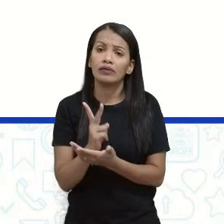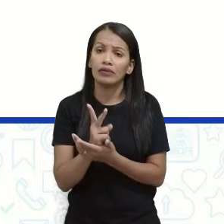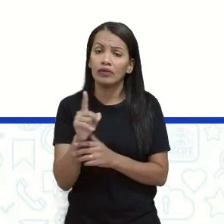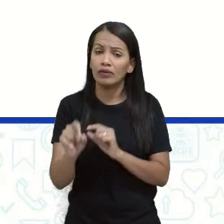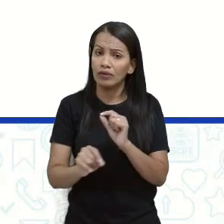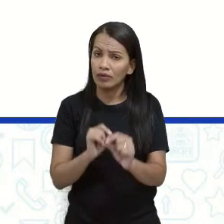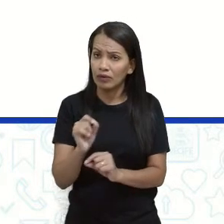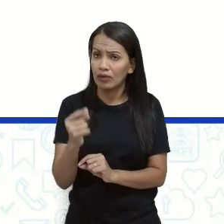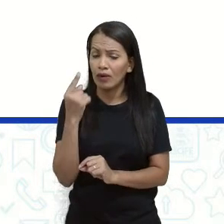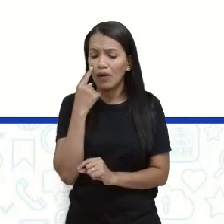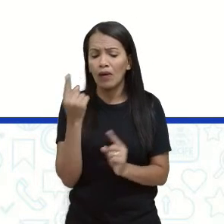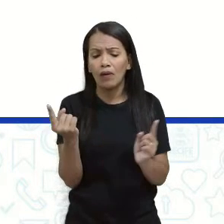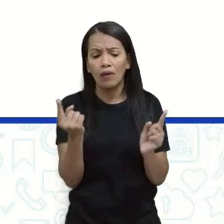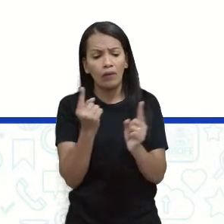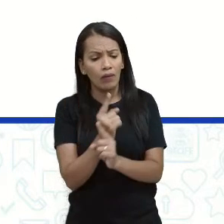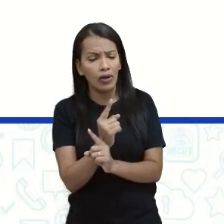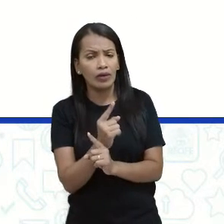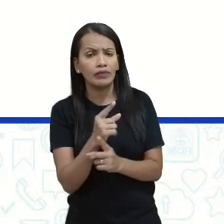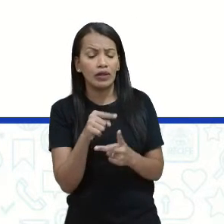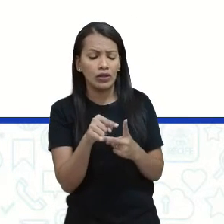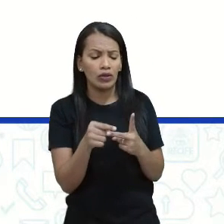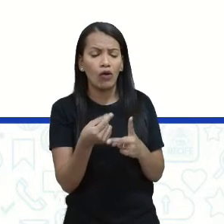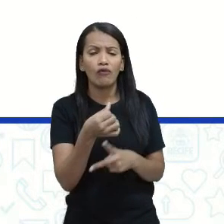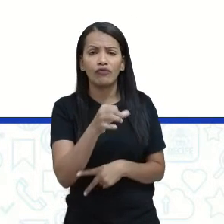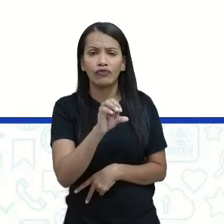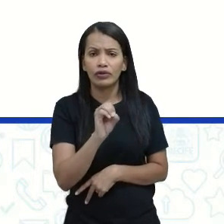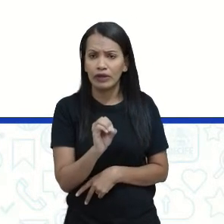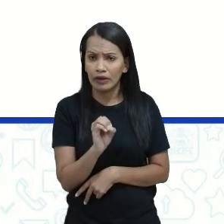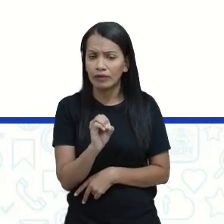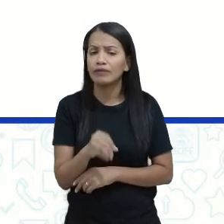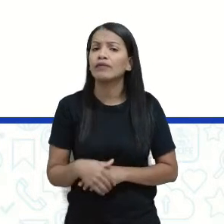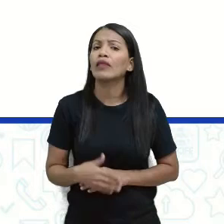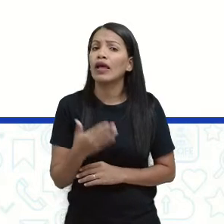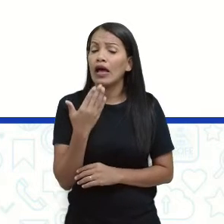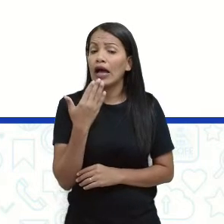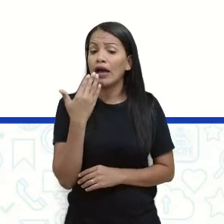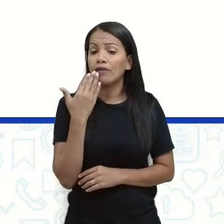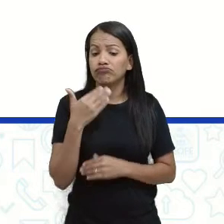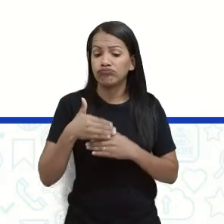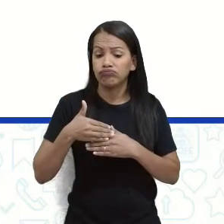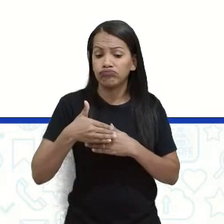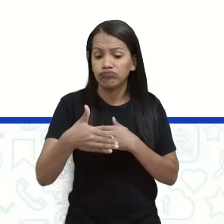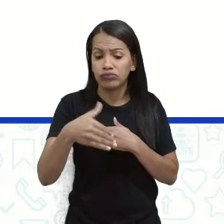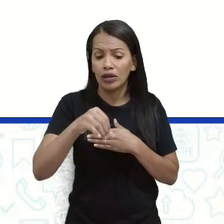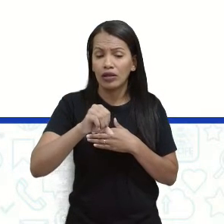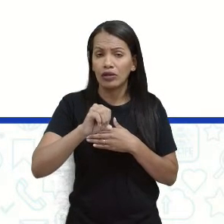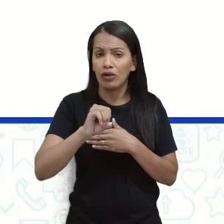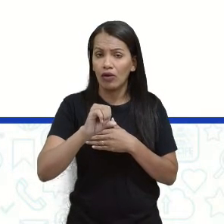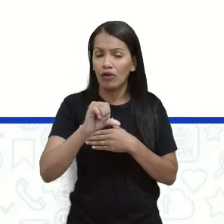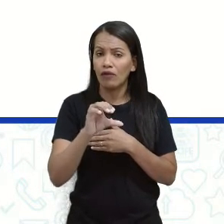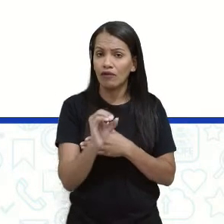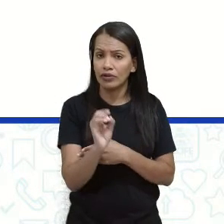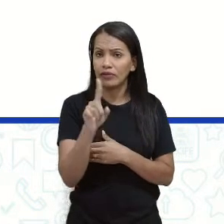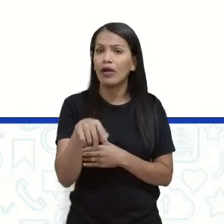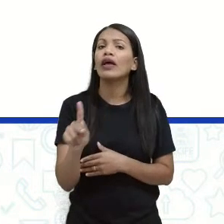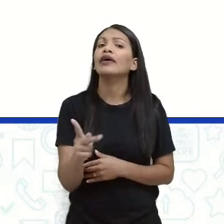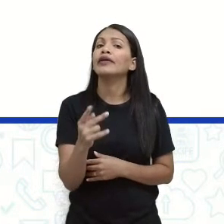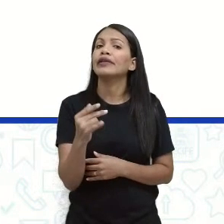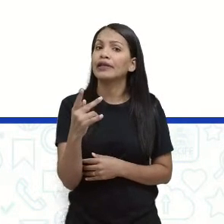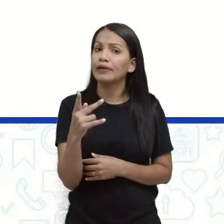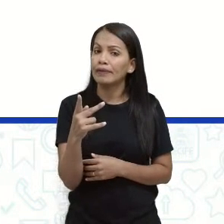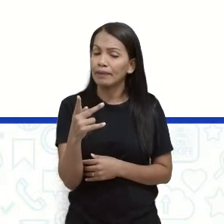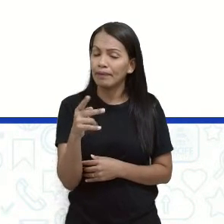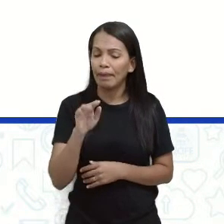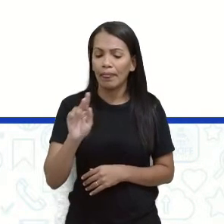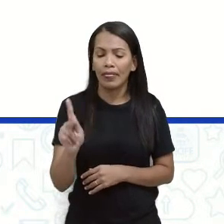ele é oposto a 90 graus, tá? À frente de 90 graus, você lembra que isso vai ser a hipotenusa. Uma boa,